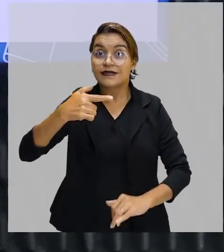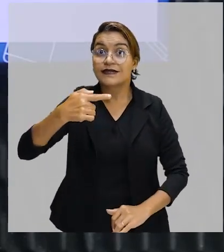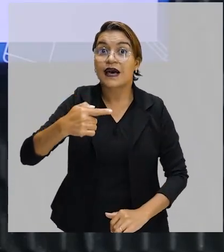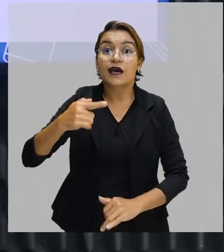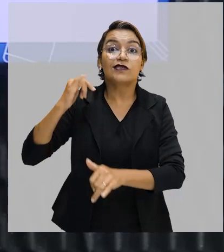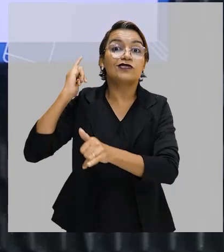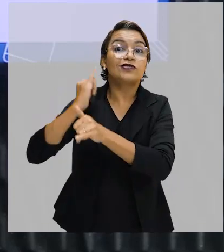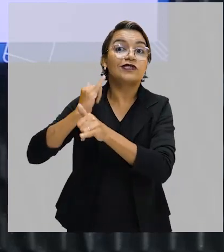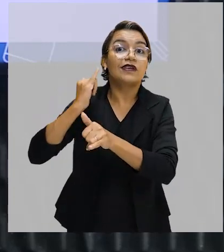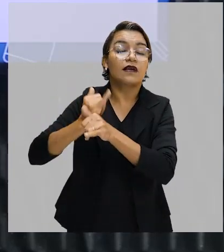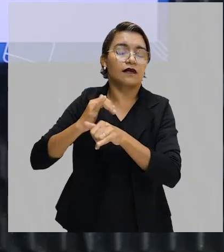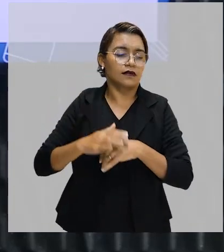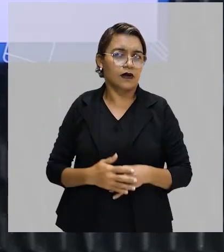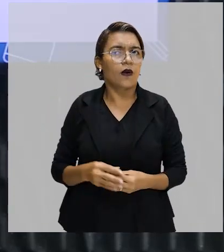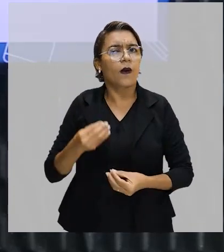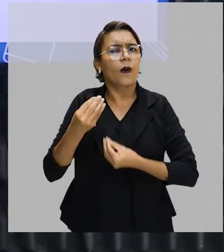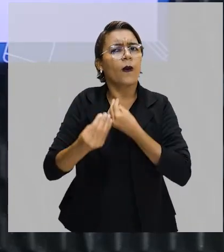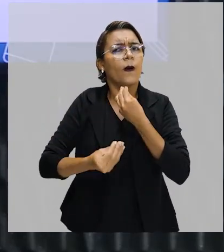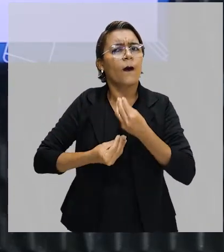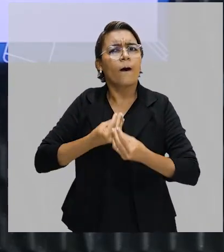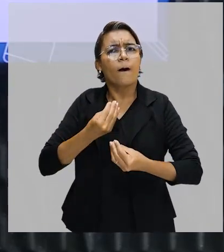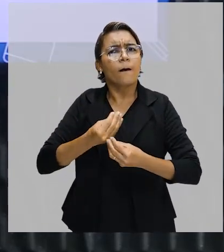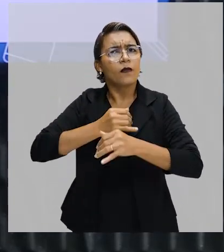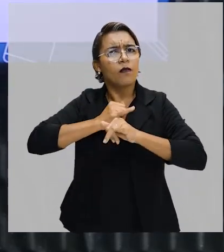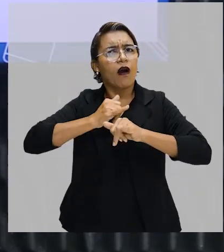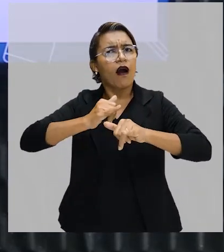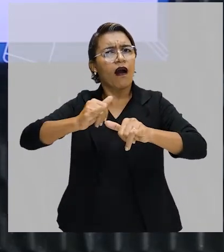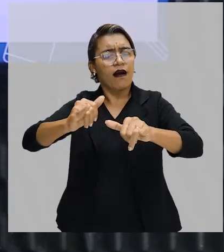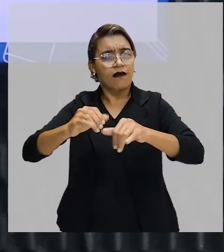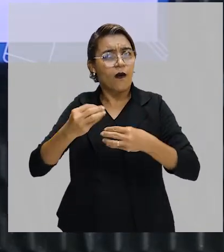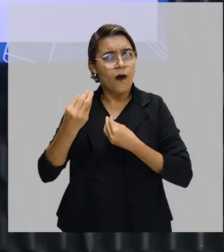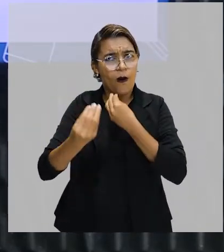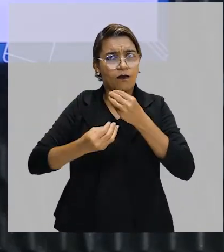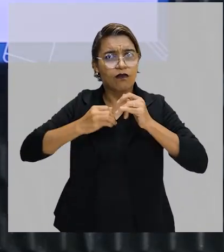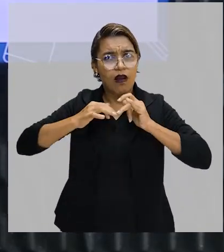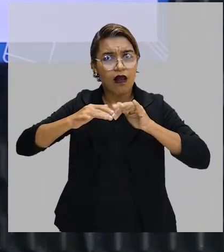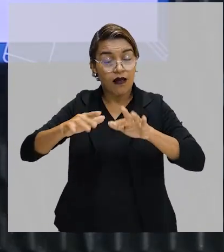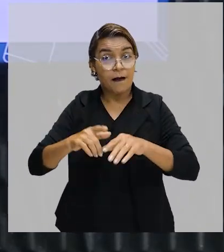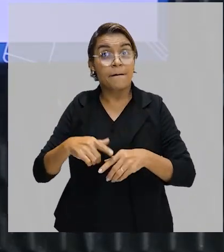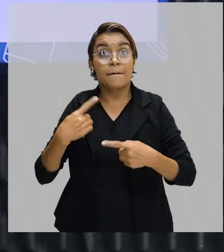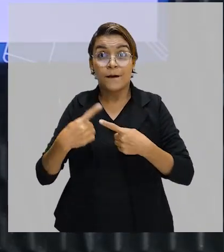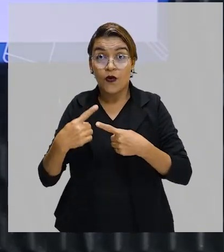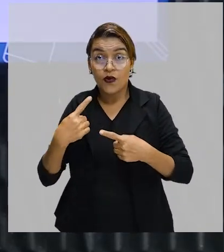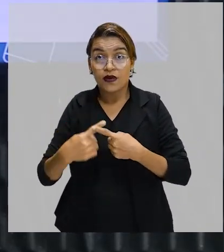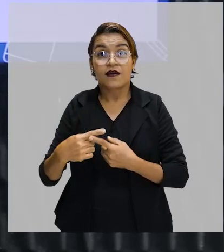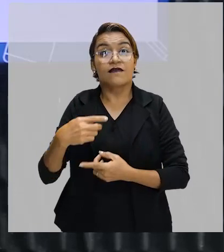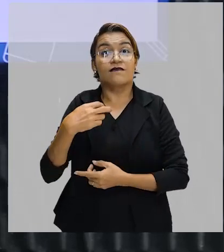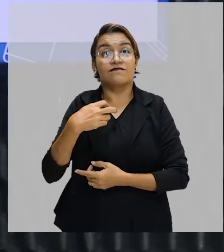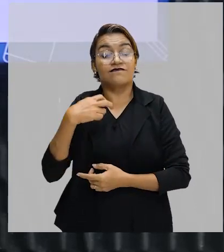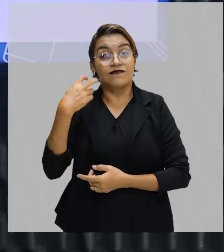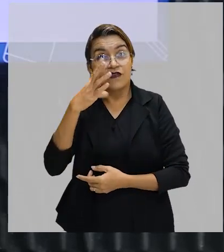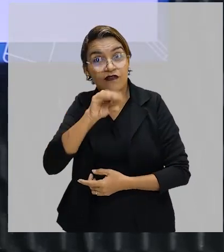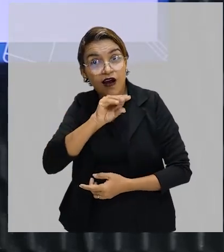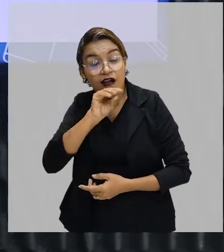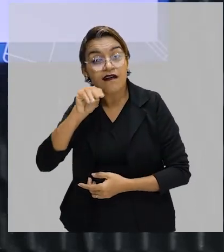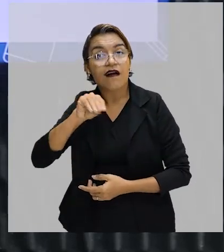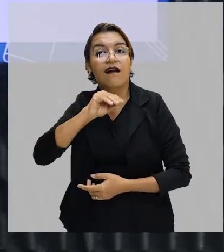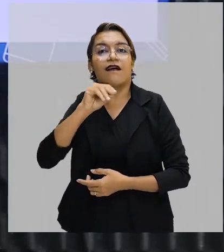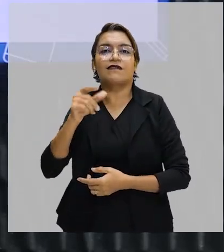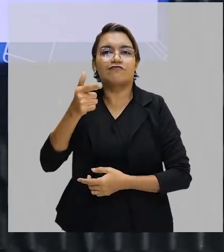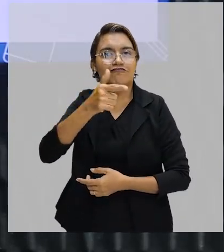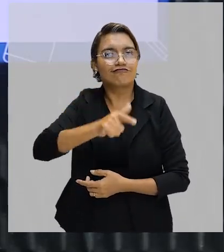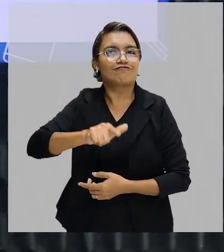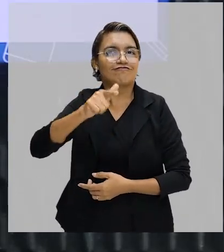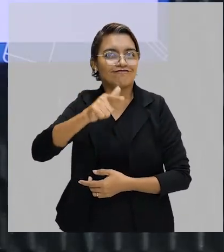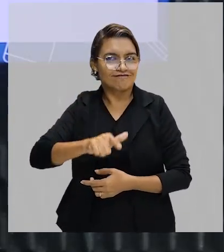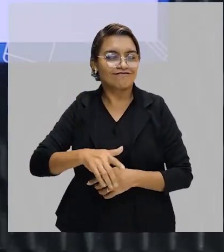como que essas lendas são perpetuadas foram perpetuadas porque elas foram contados elas foram repetidas muitas vezes hoje a gente